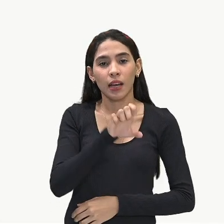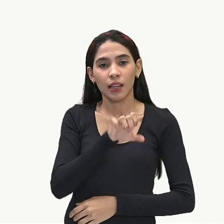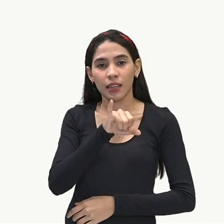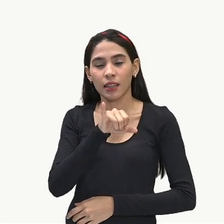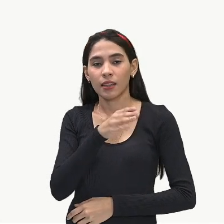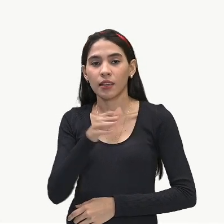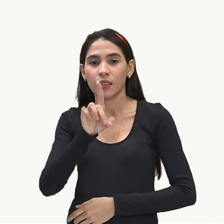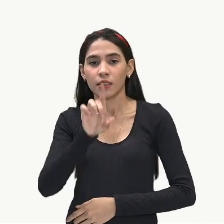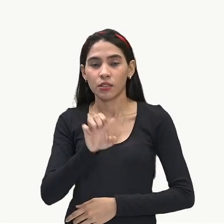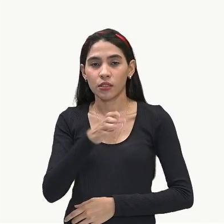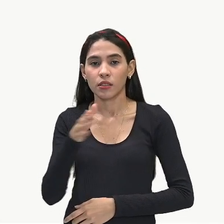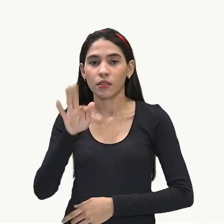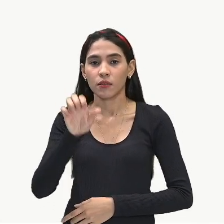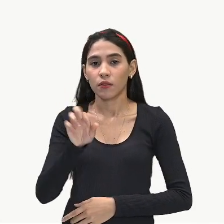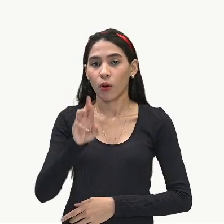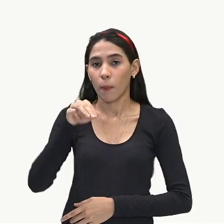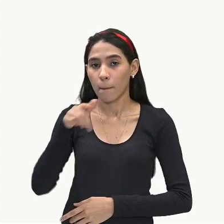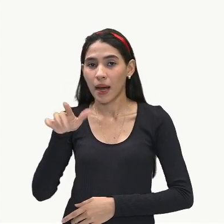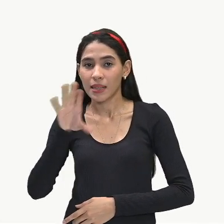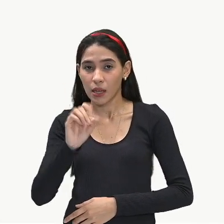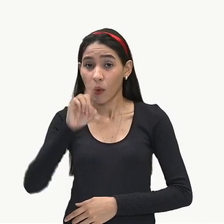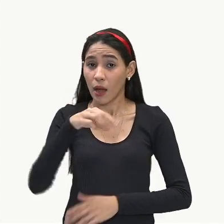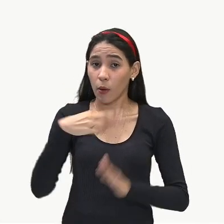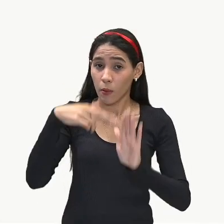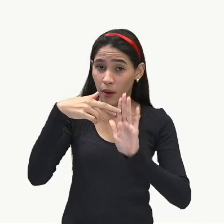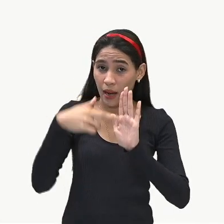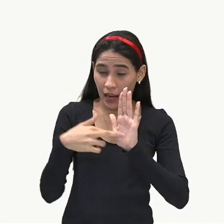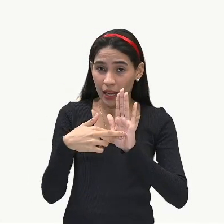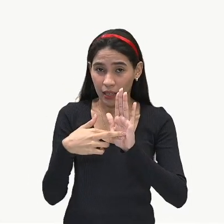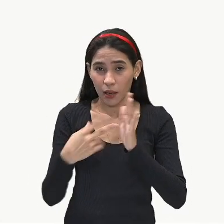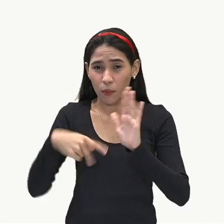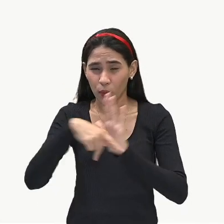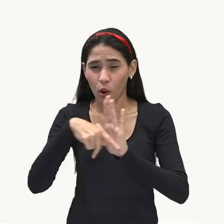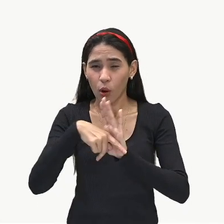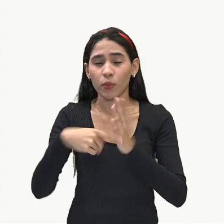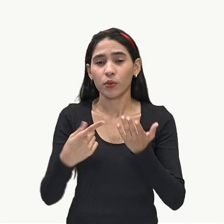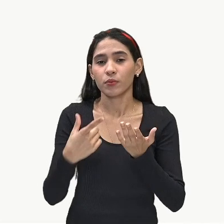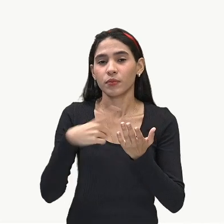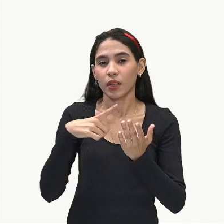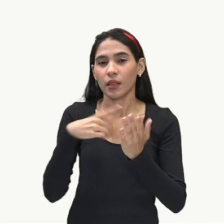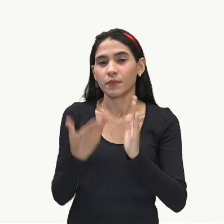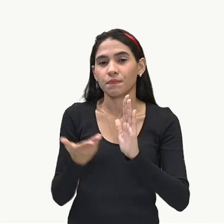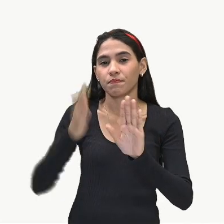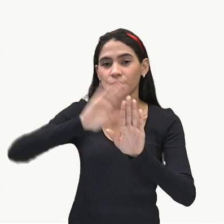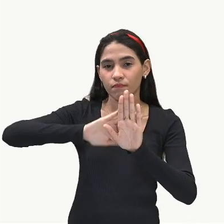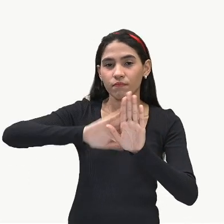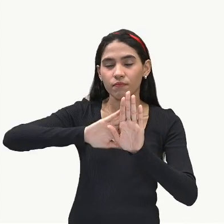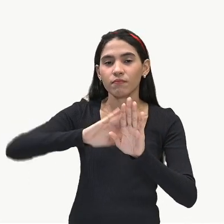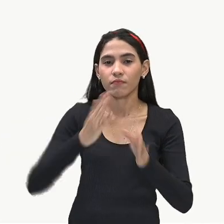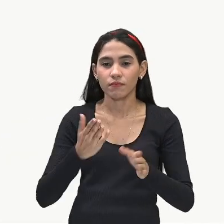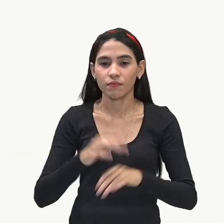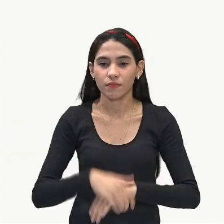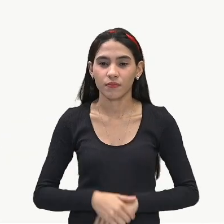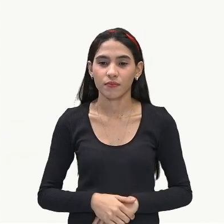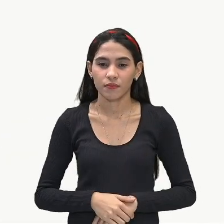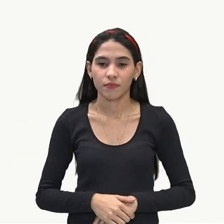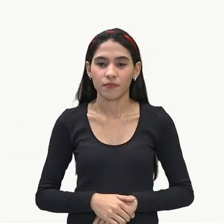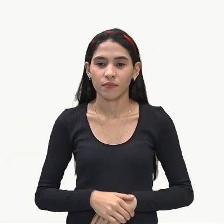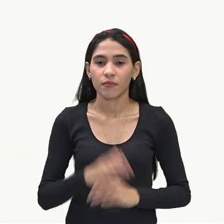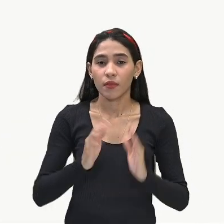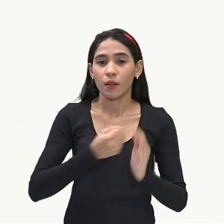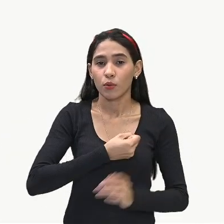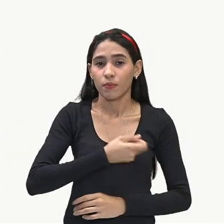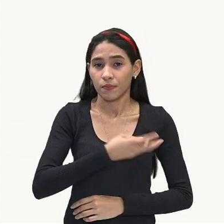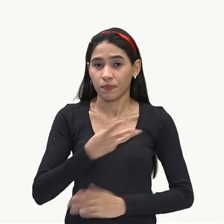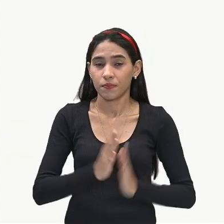um critério, é uma lógica que existe por trás de determinada